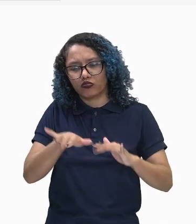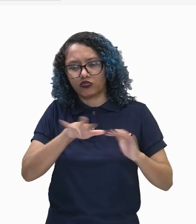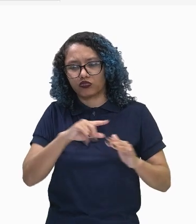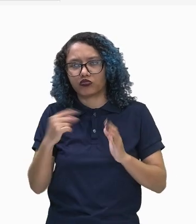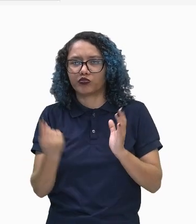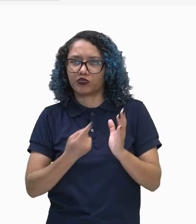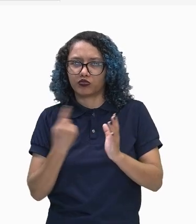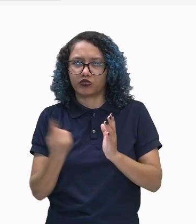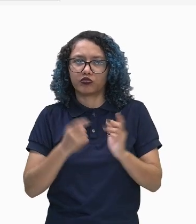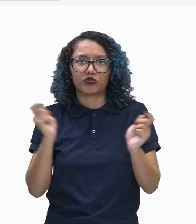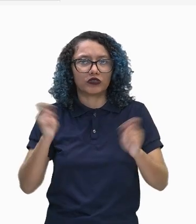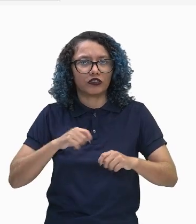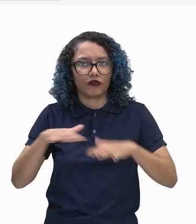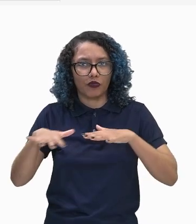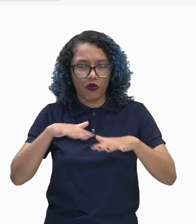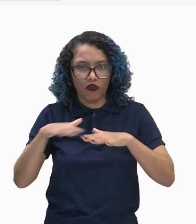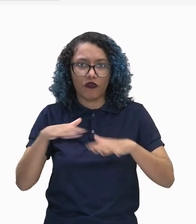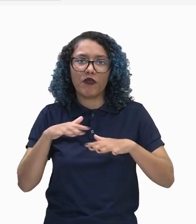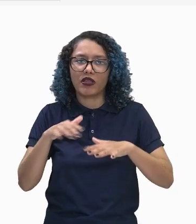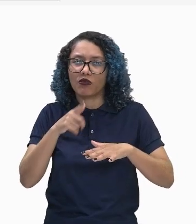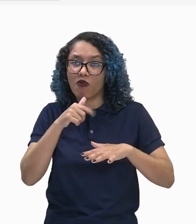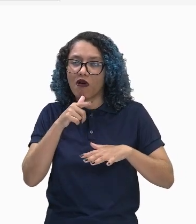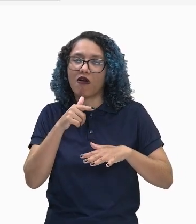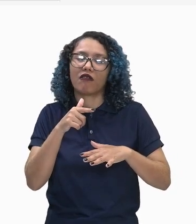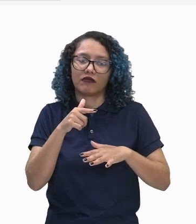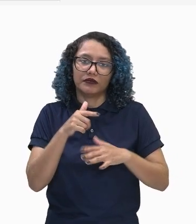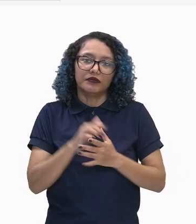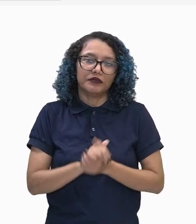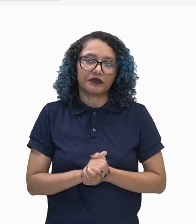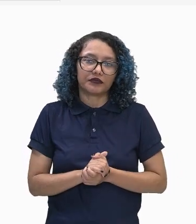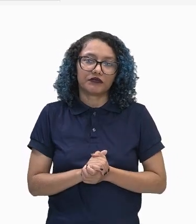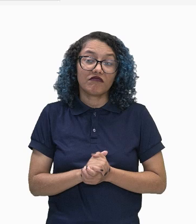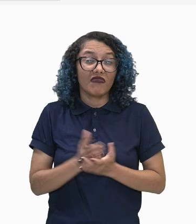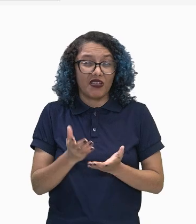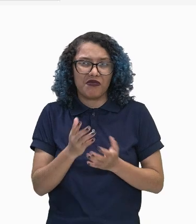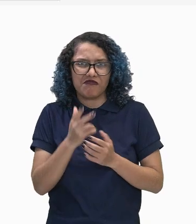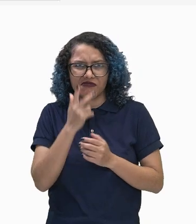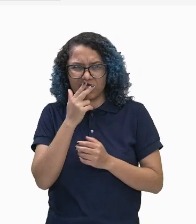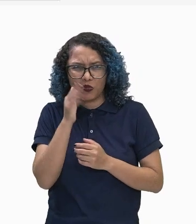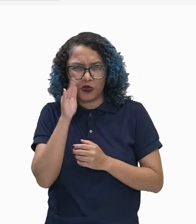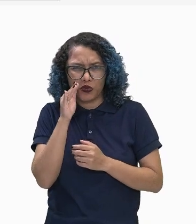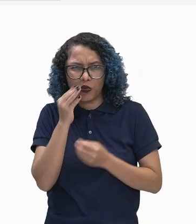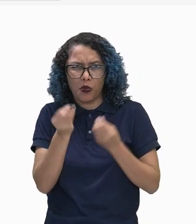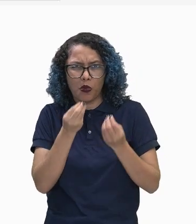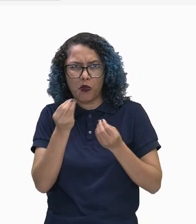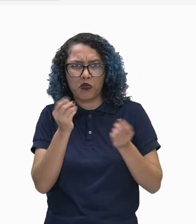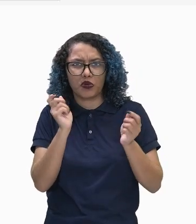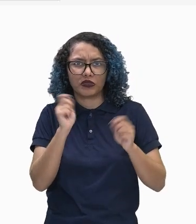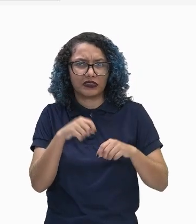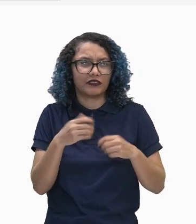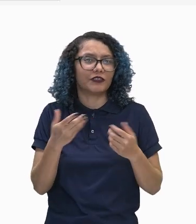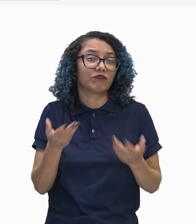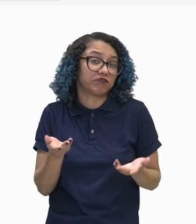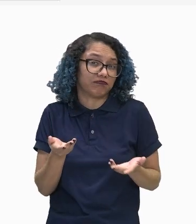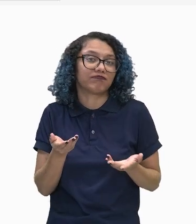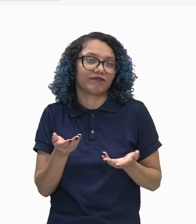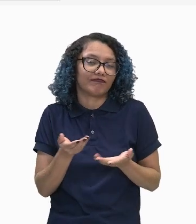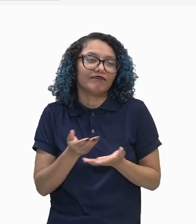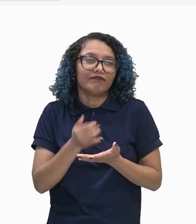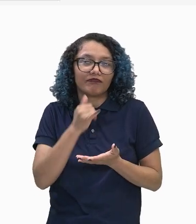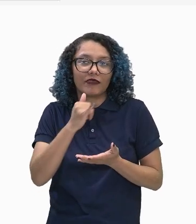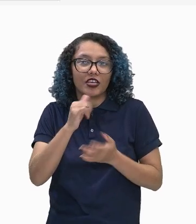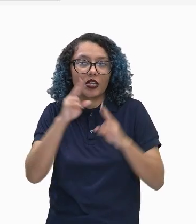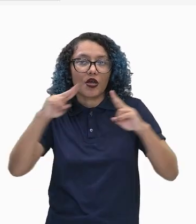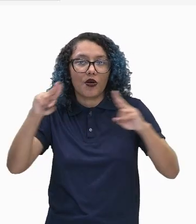elétrica através do movimento da água. Então, parece algo curioso, né? Como que a gente pode gerar eletricidade